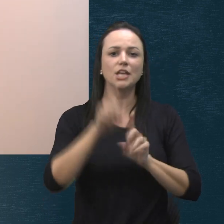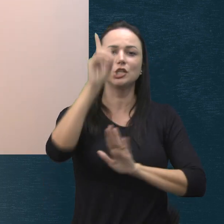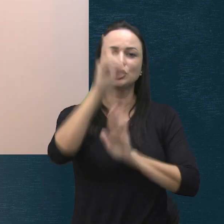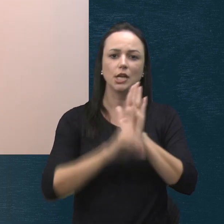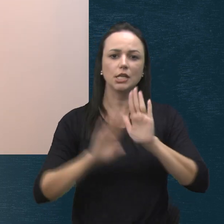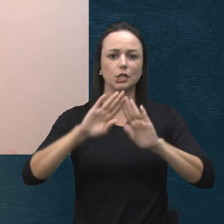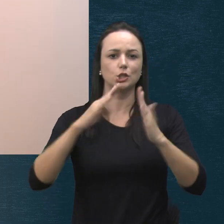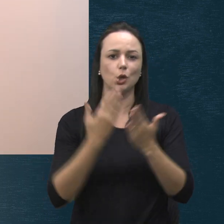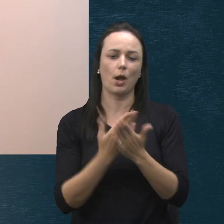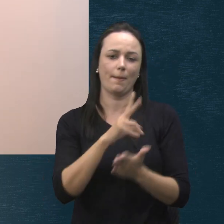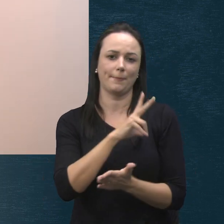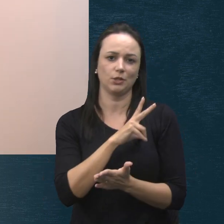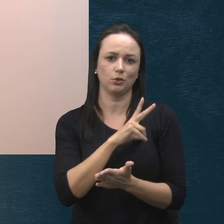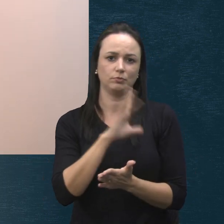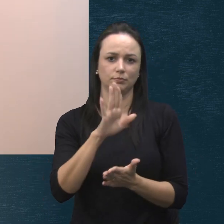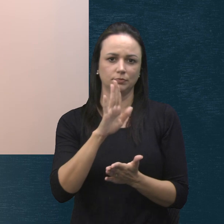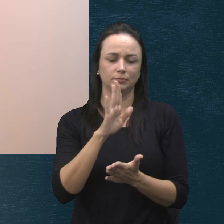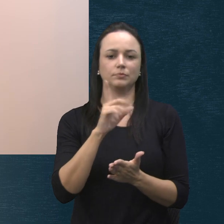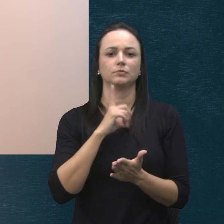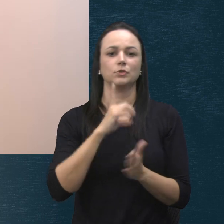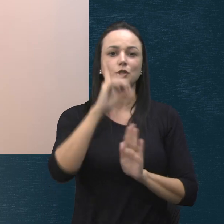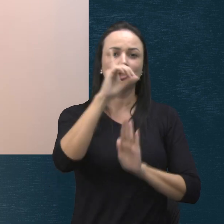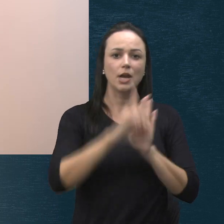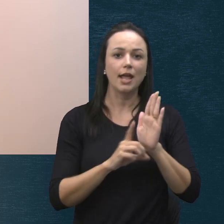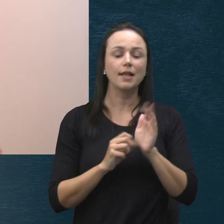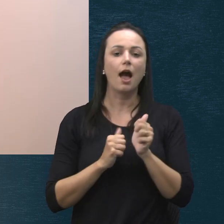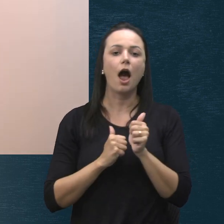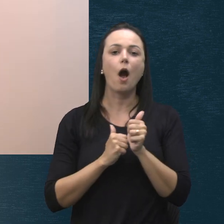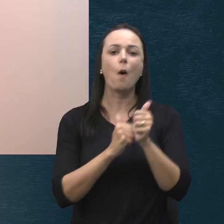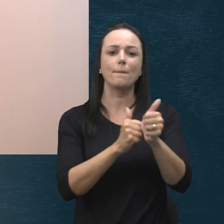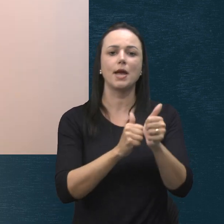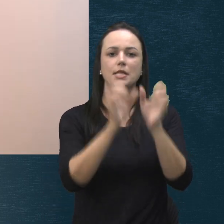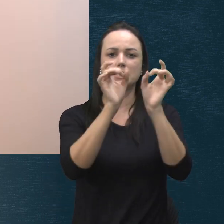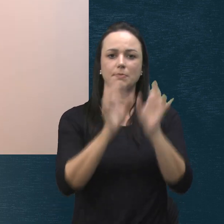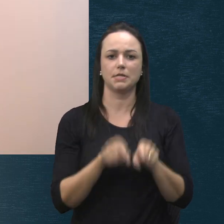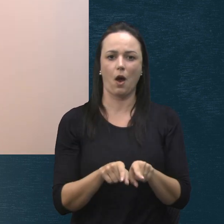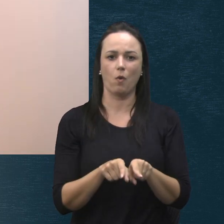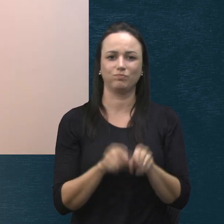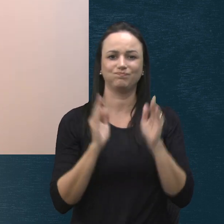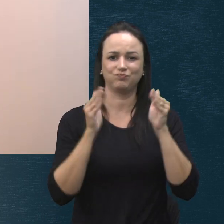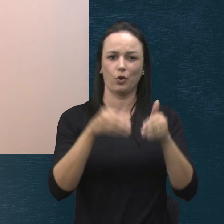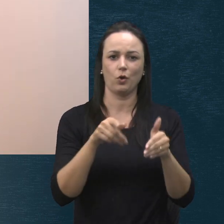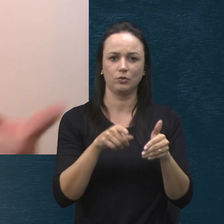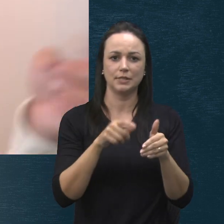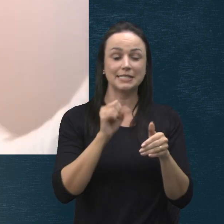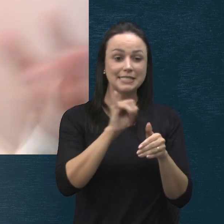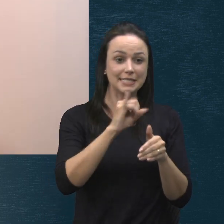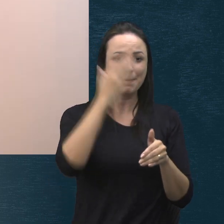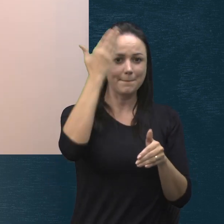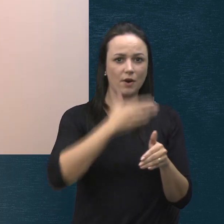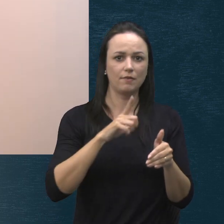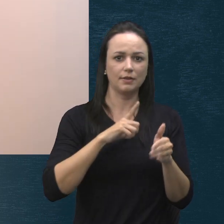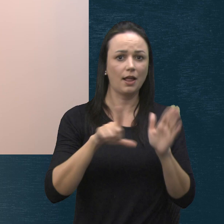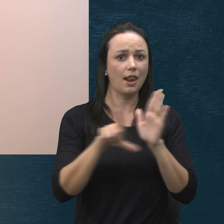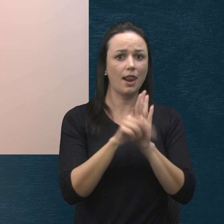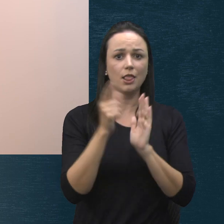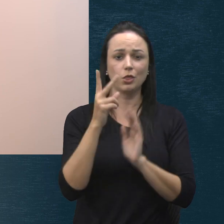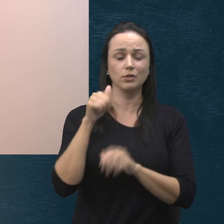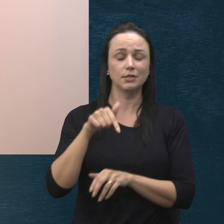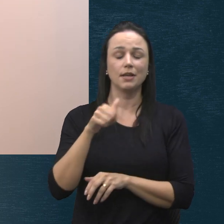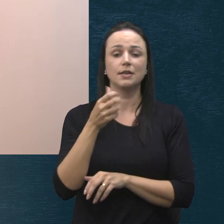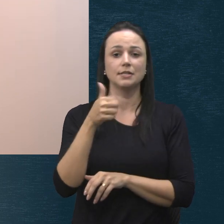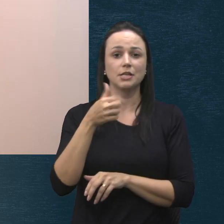na escola privada. Por exemplo, o direito ao acompanhante especializado em casos de comprovada necessidade. Está lá a Lei